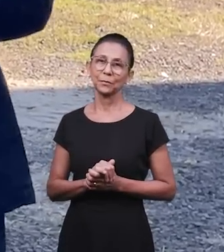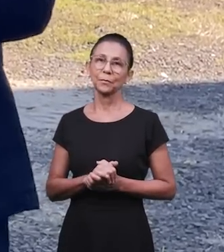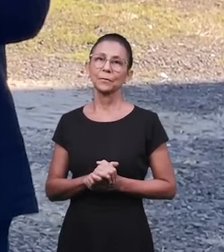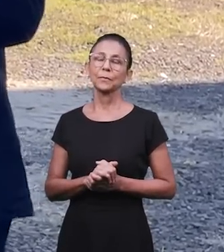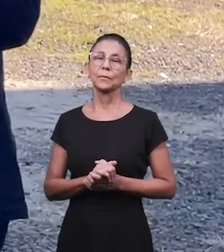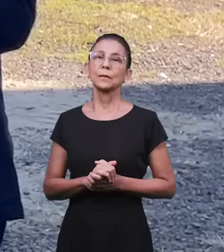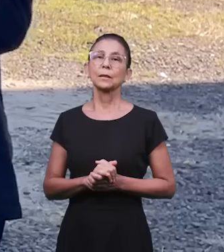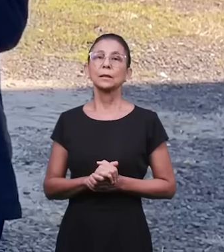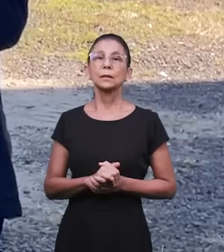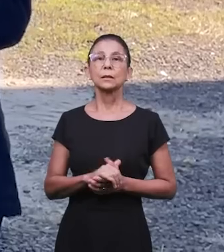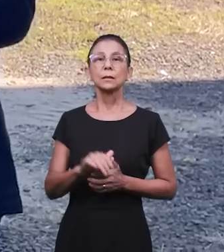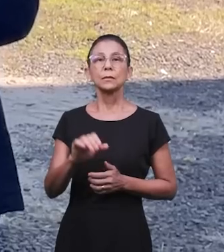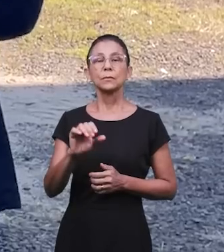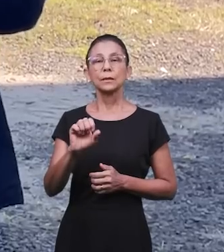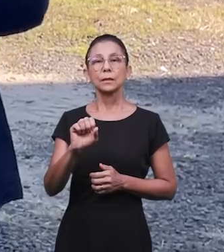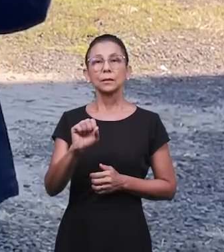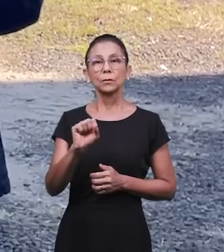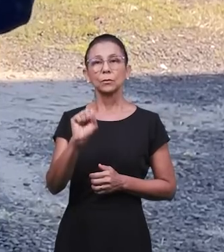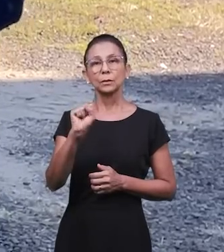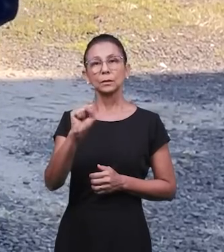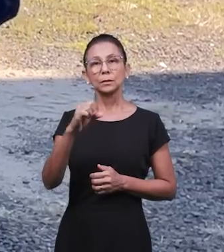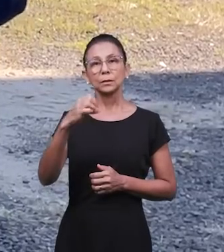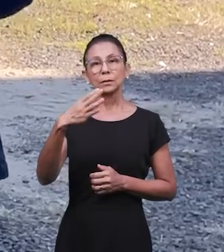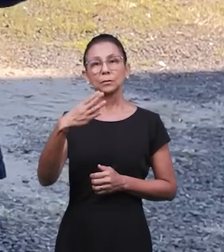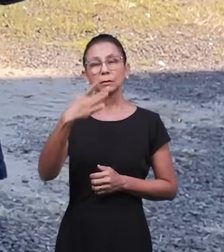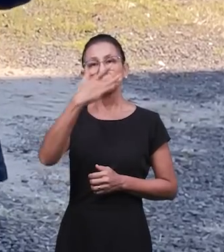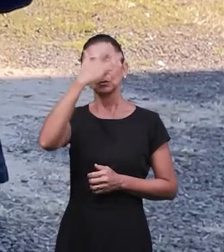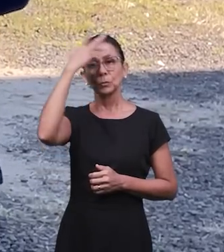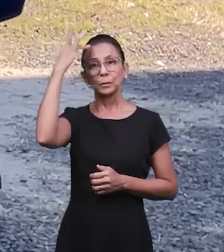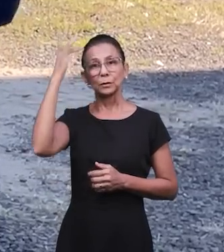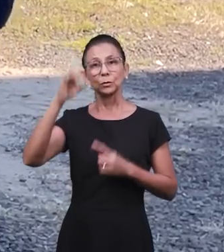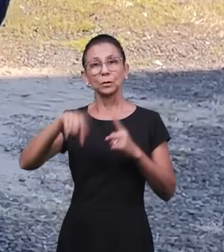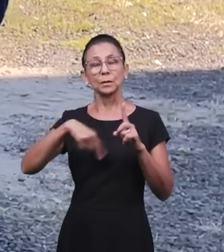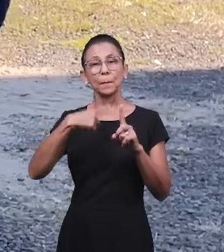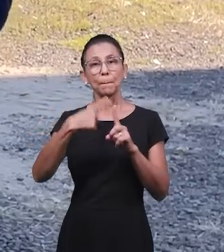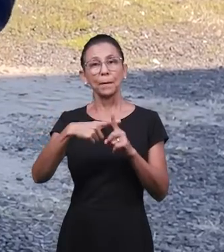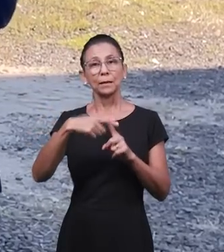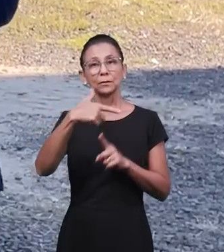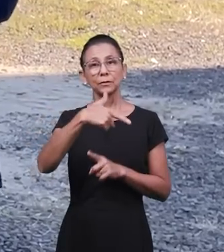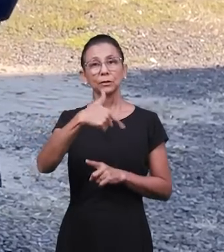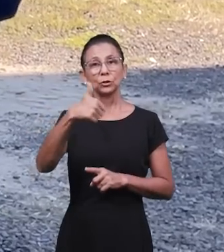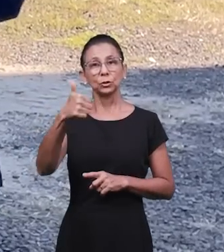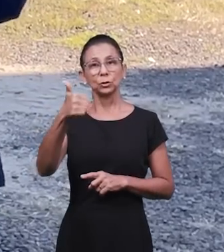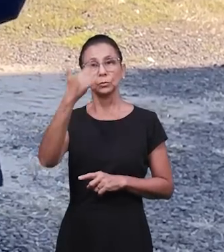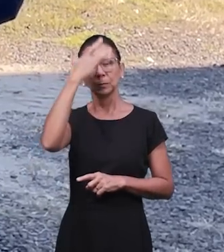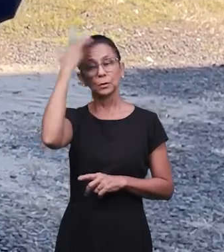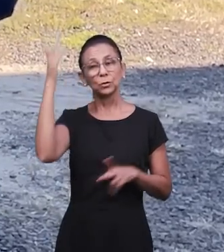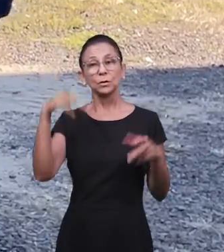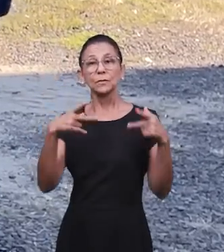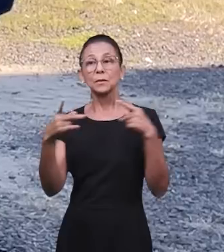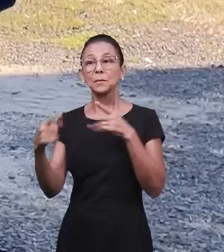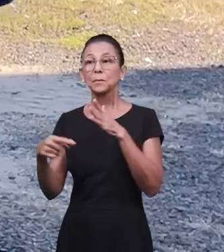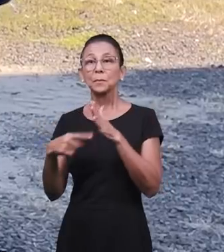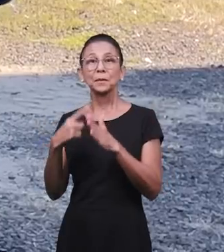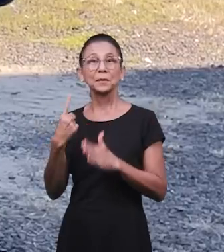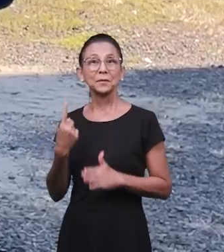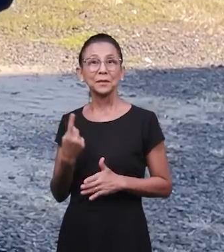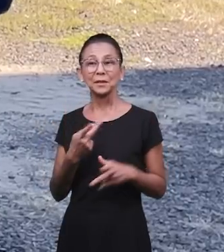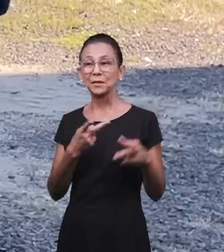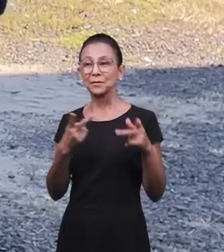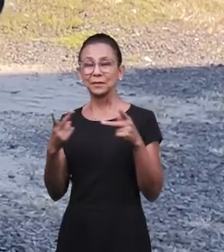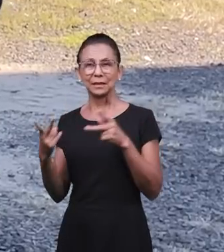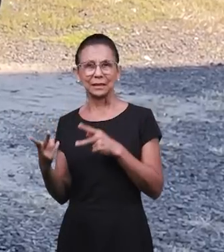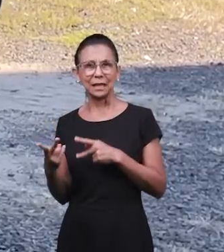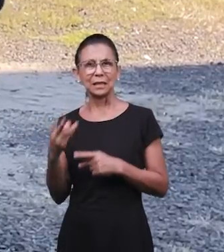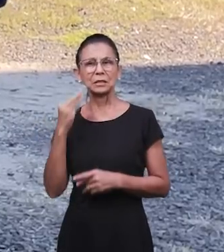com 84 vidas neste culto, mais 21 visitantes que vieram até pela primeira vez, tiveram experiência